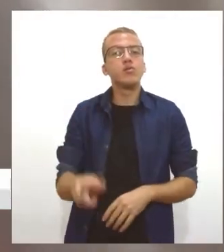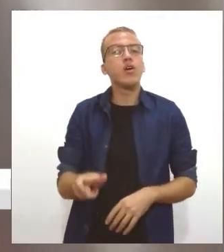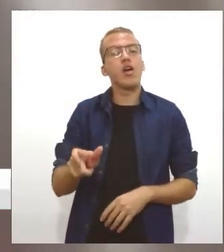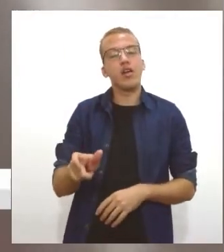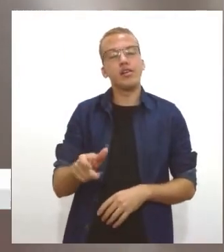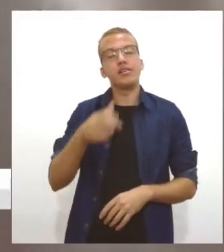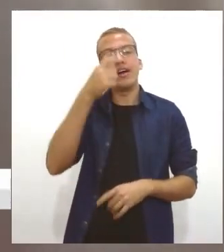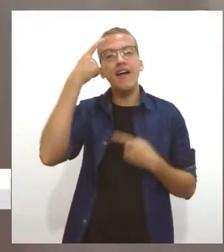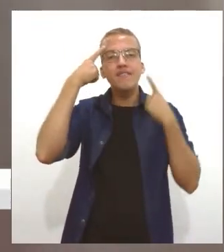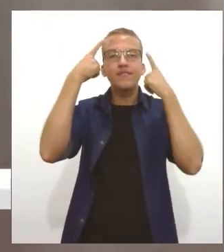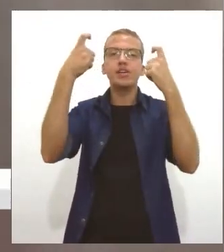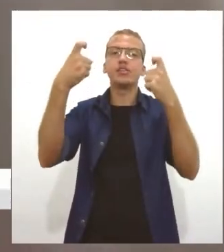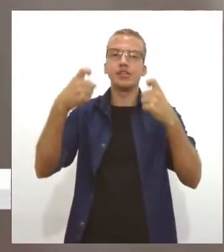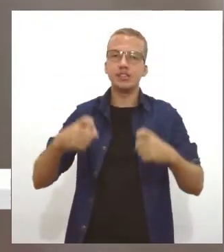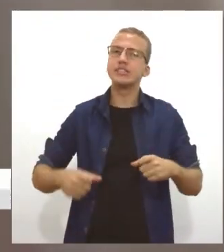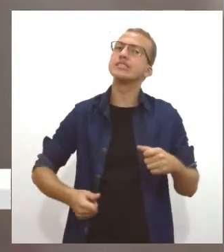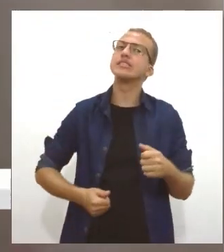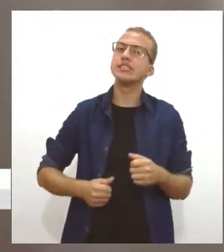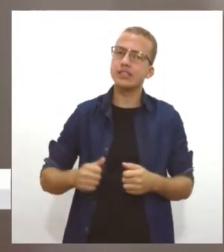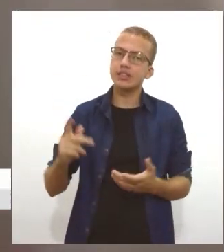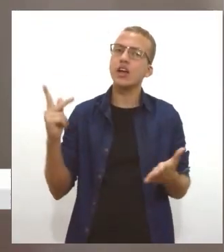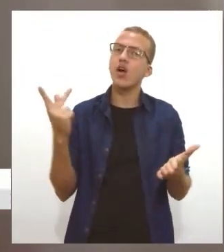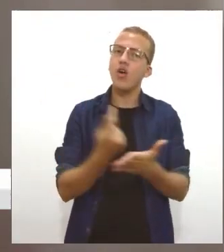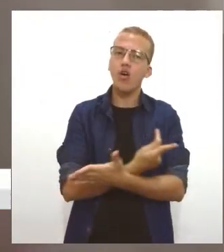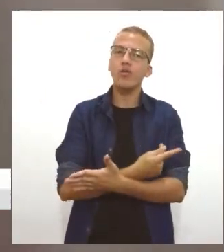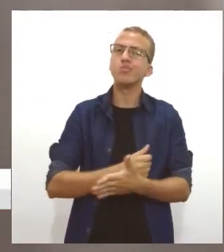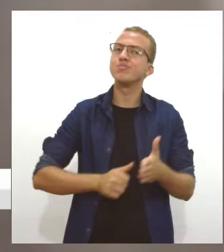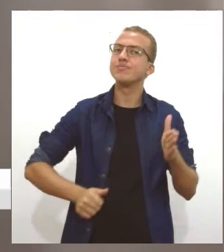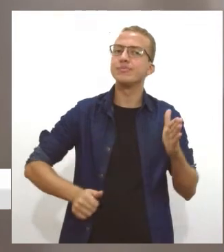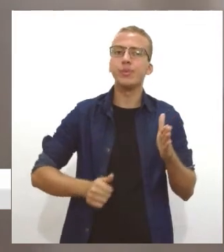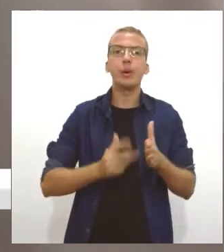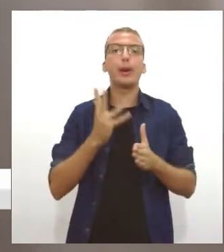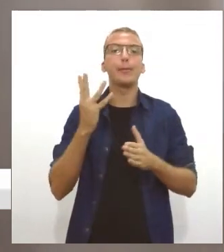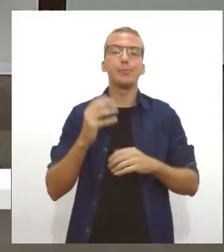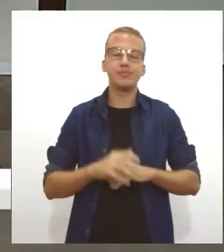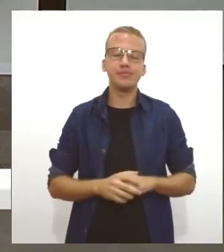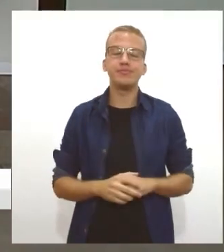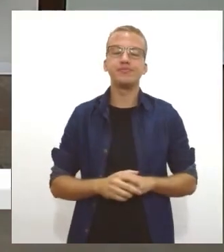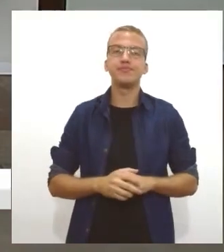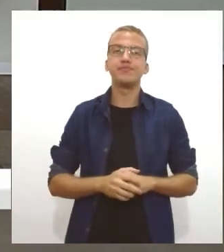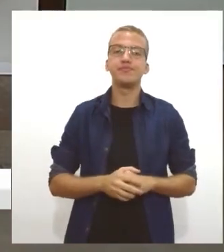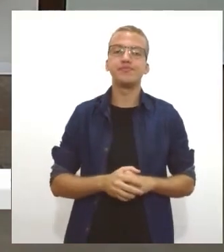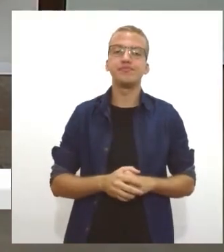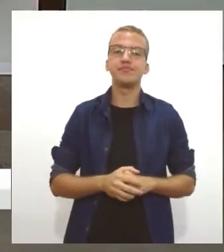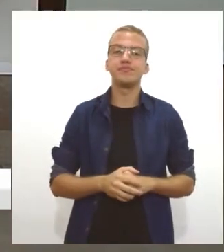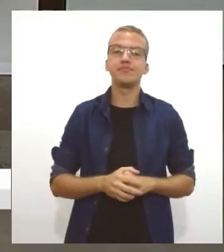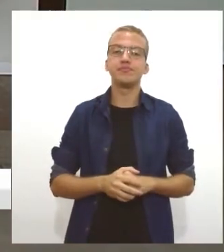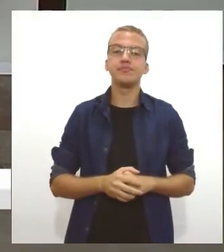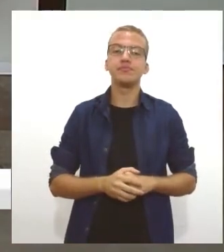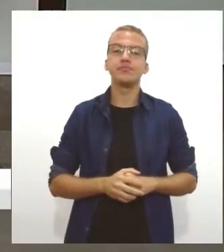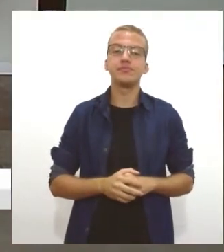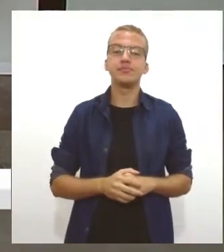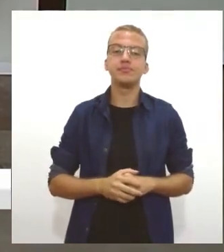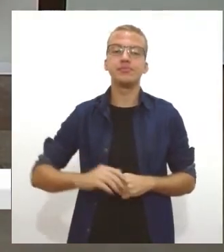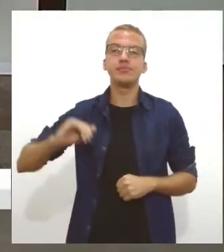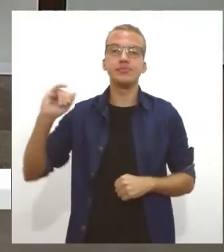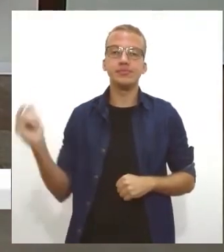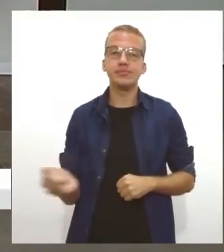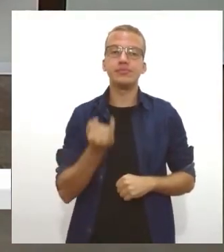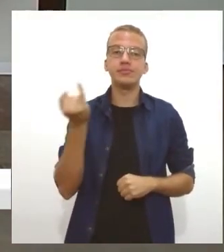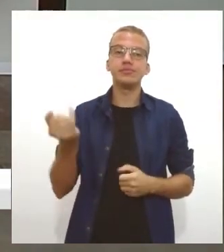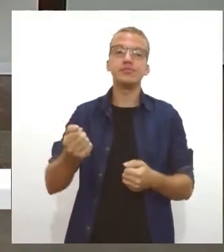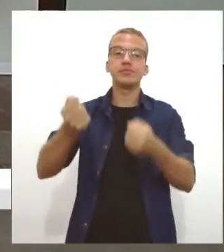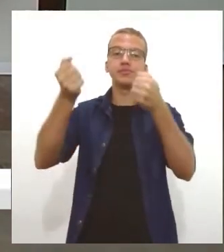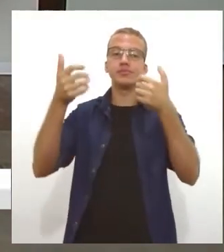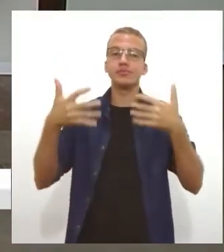ainda sofrem em razão do quadro de violência doméstica. Olha, é muito importante a explicação. Você deu uma